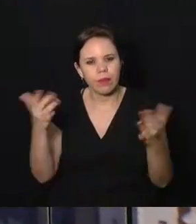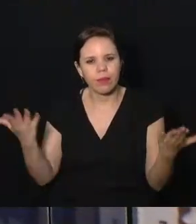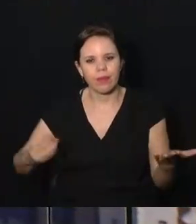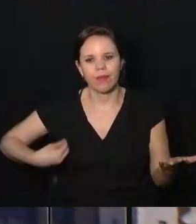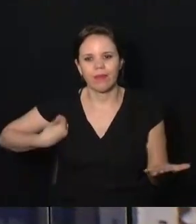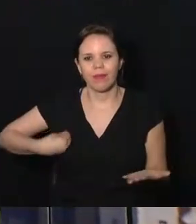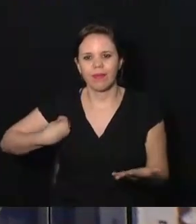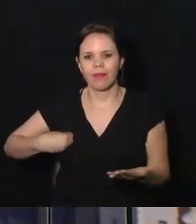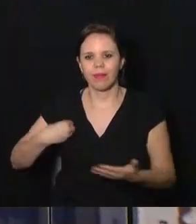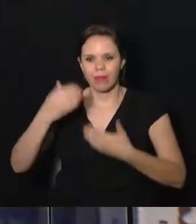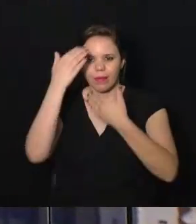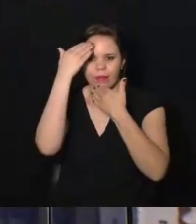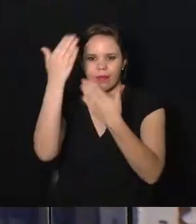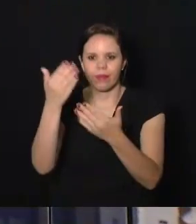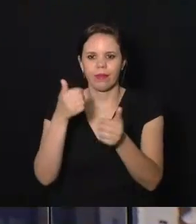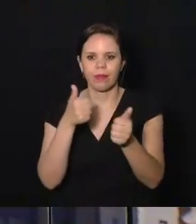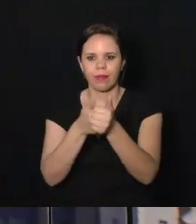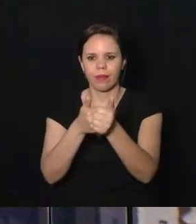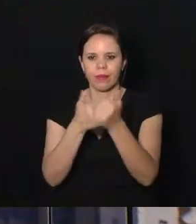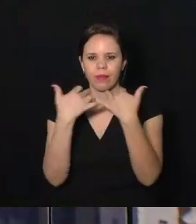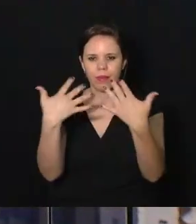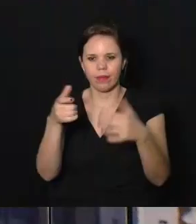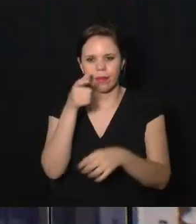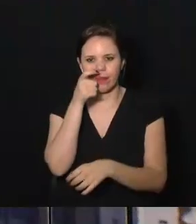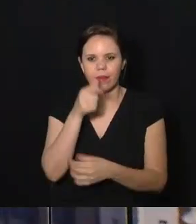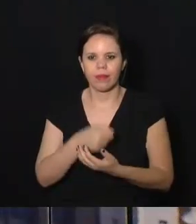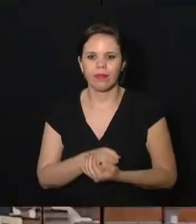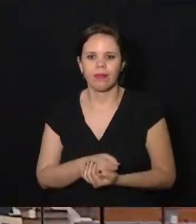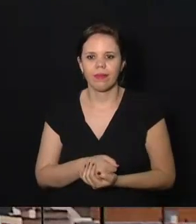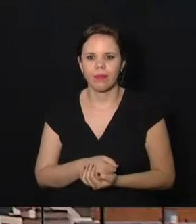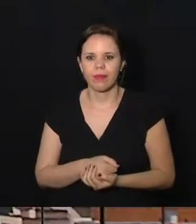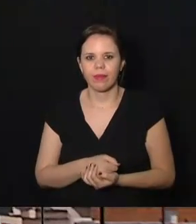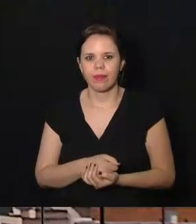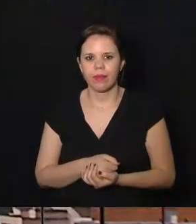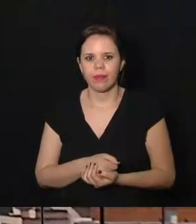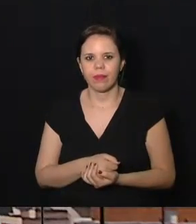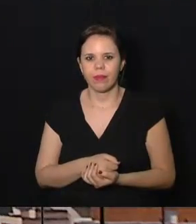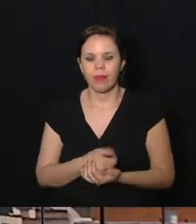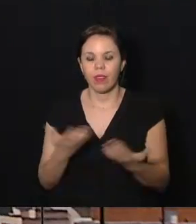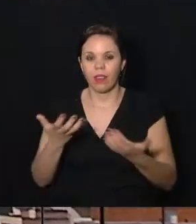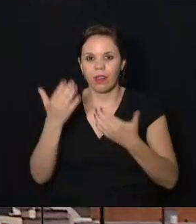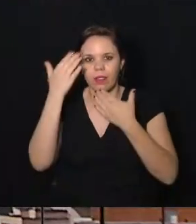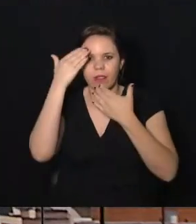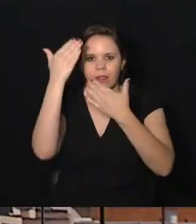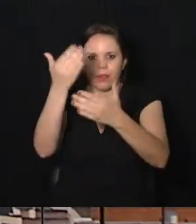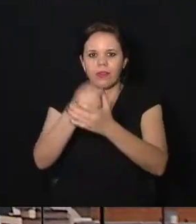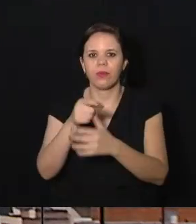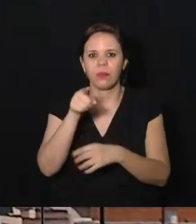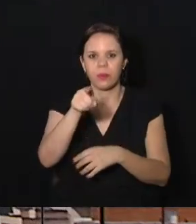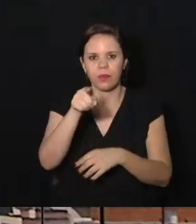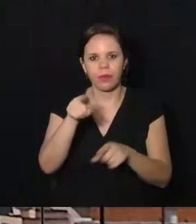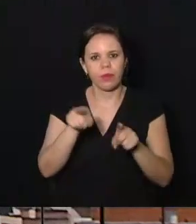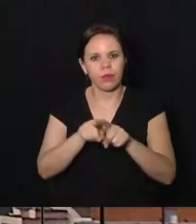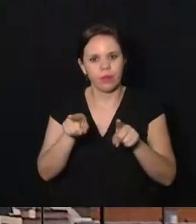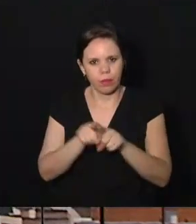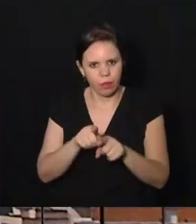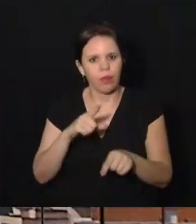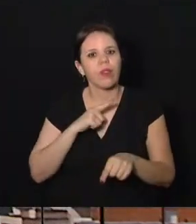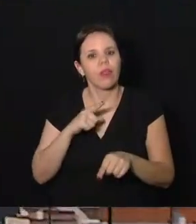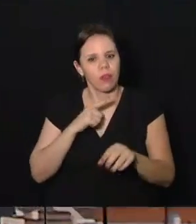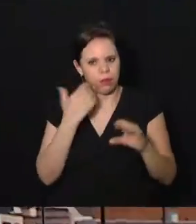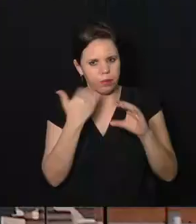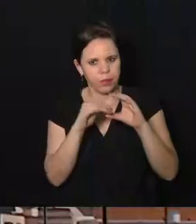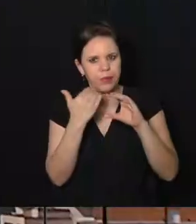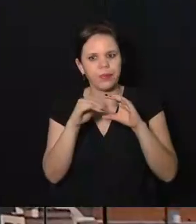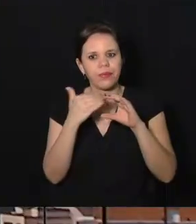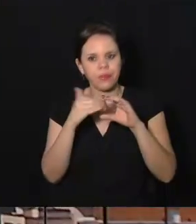ao vivo. Muito obrigado pela sua companhia e audiência. E quero agradecer a você também que tem nos